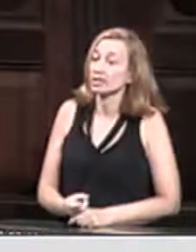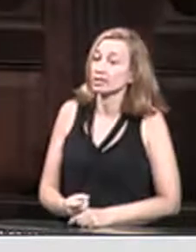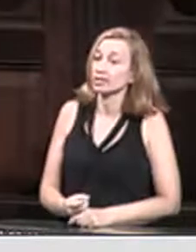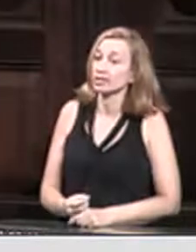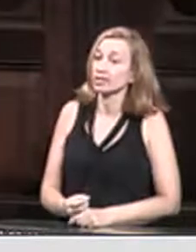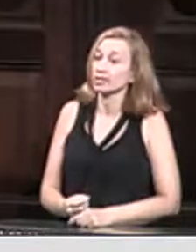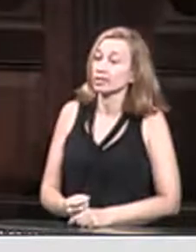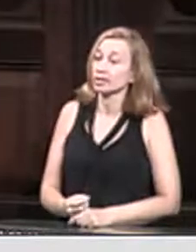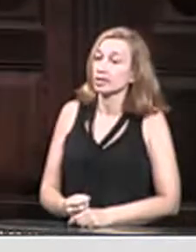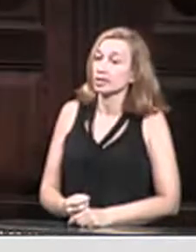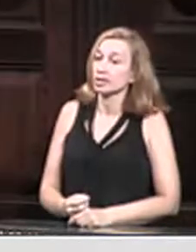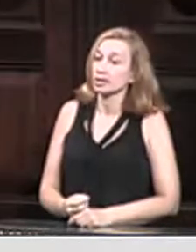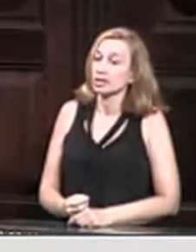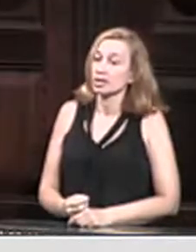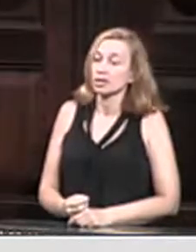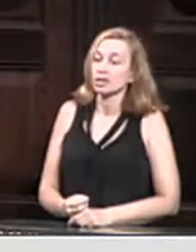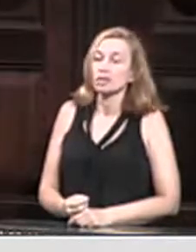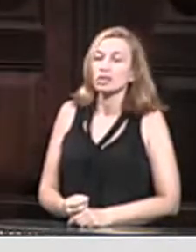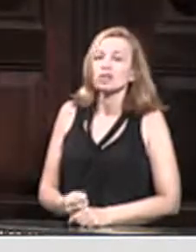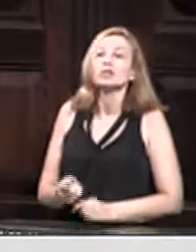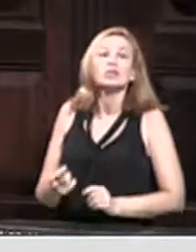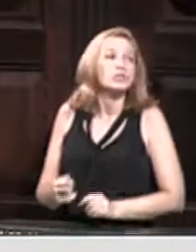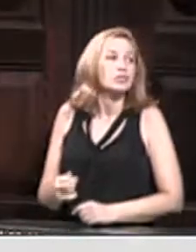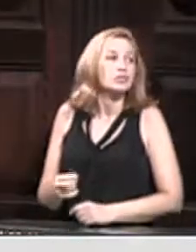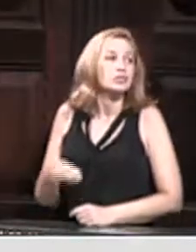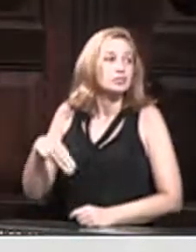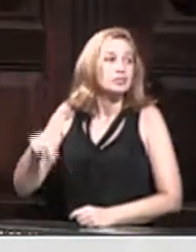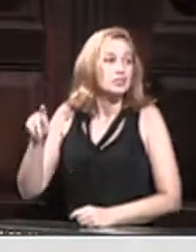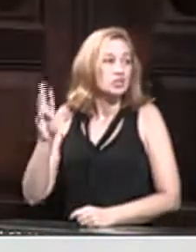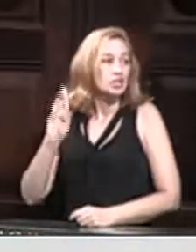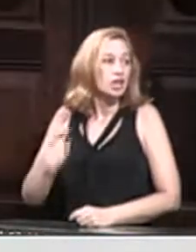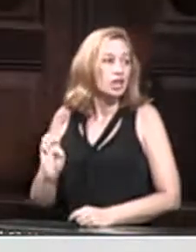iniciativa do Ministério Público Federal